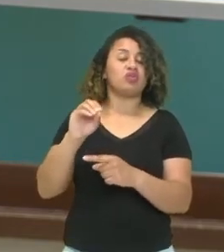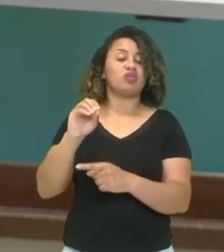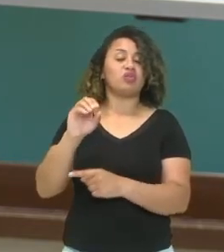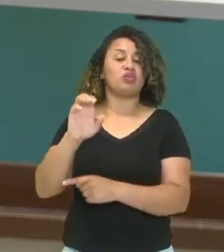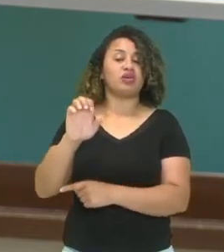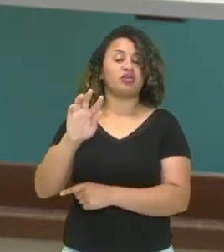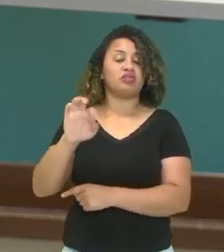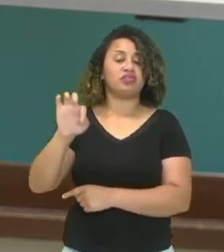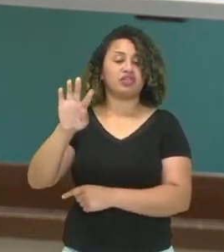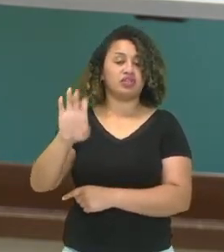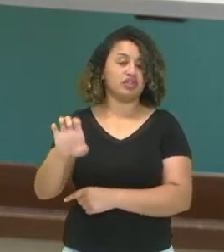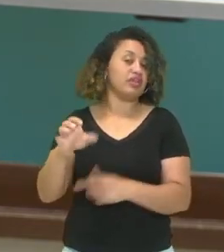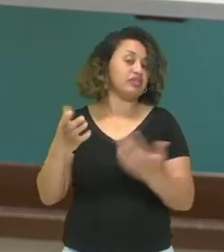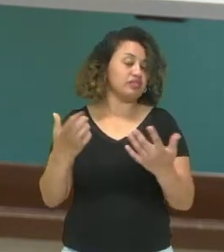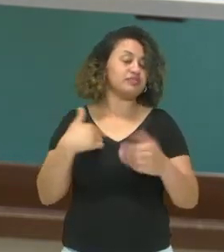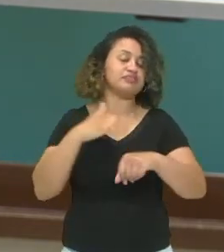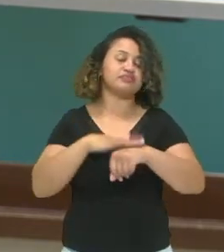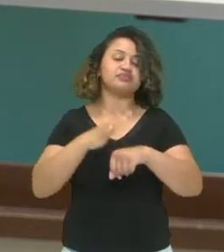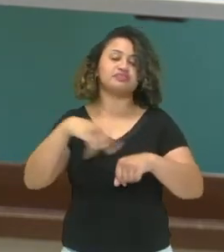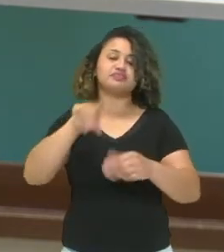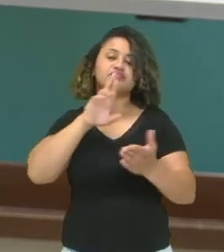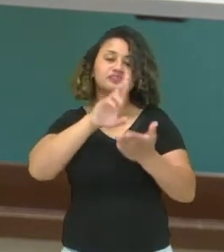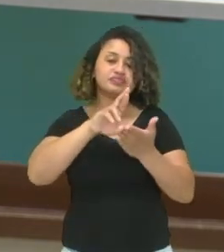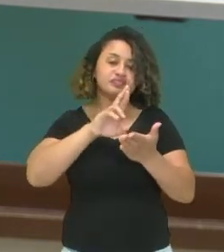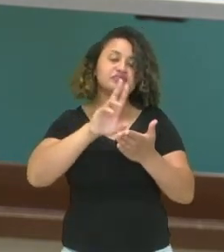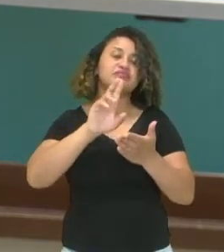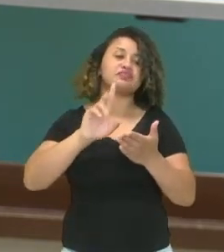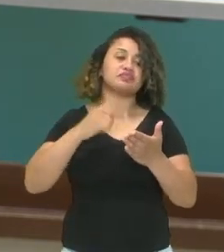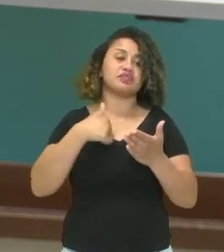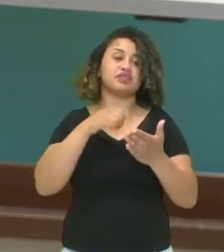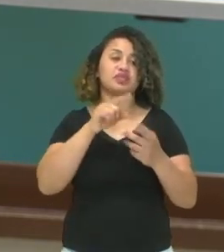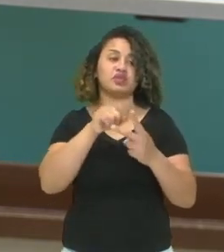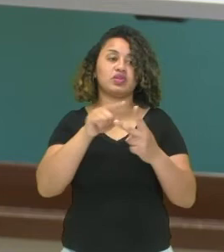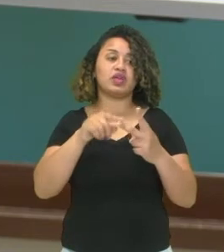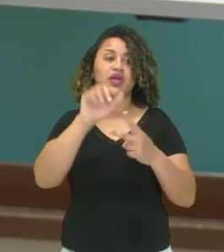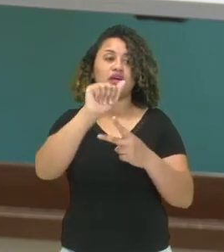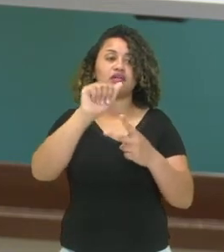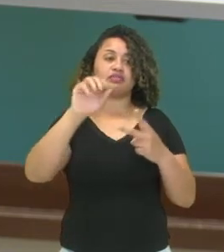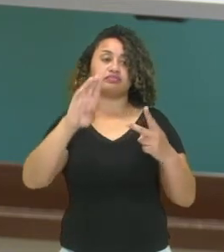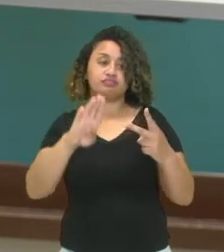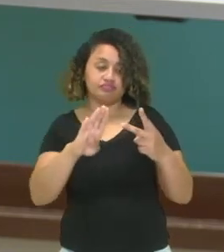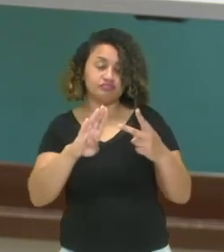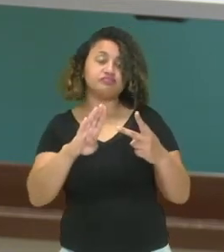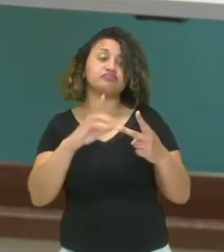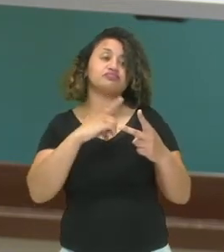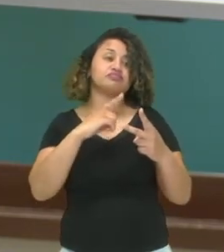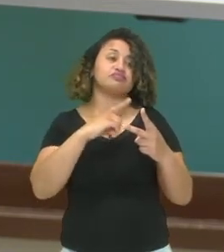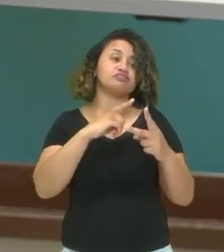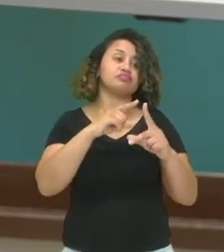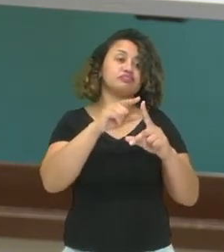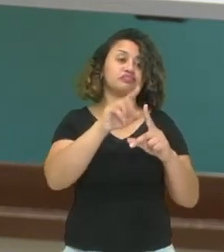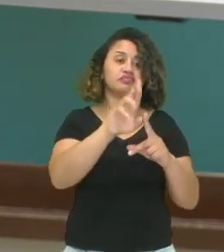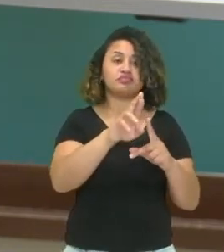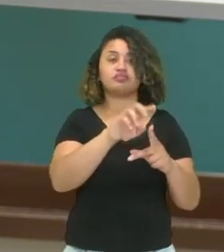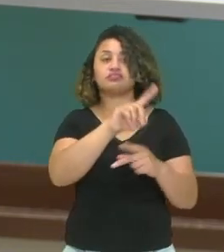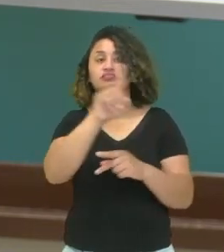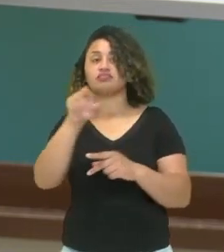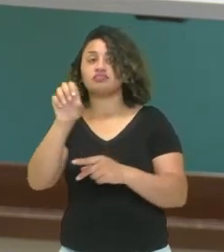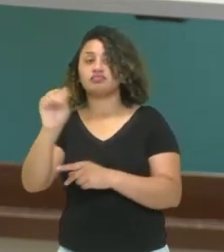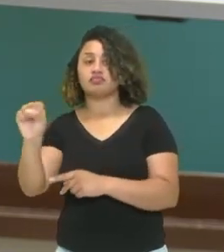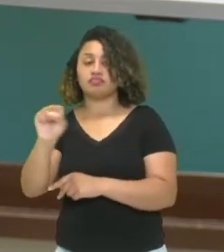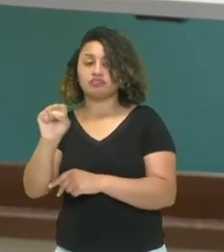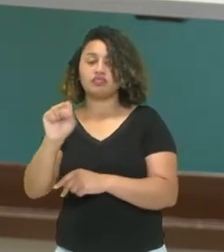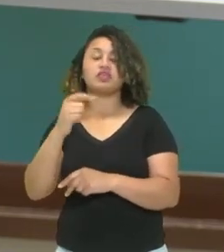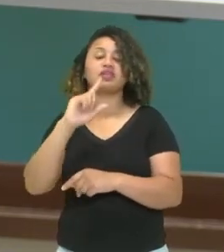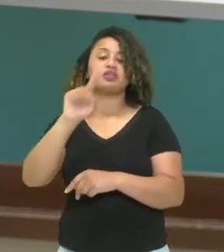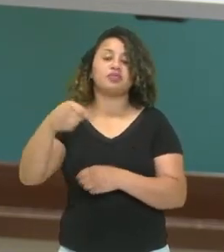angular entre eles. Eu vou dar um tempinho para vocês resolverem esses dois coeficientes da reta R e da reta S e